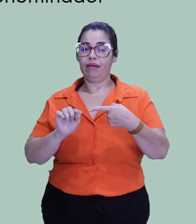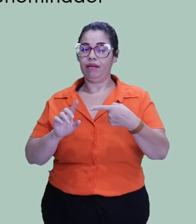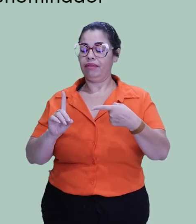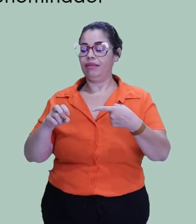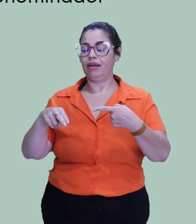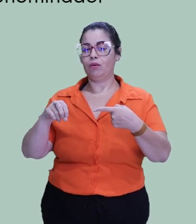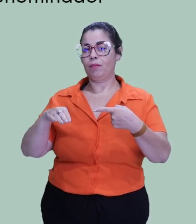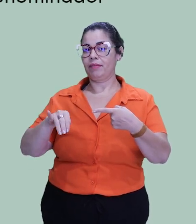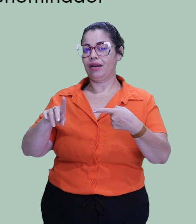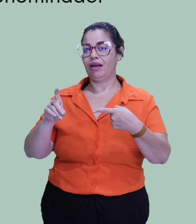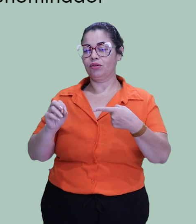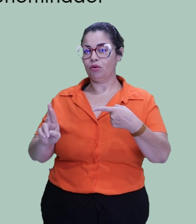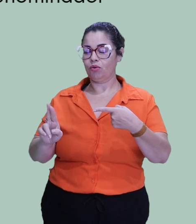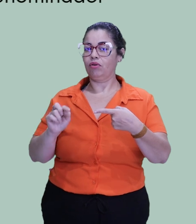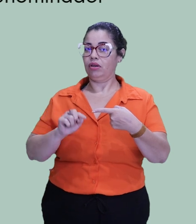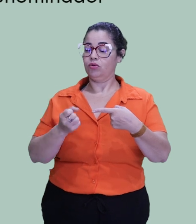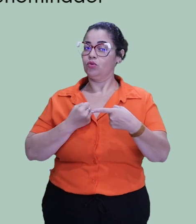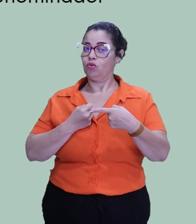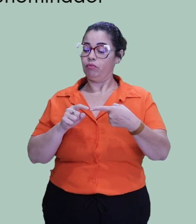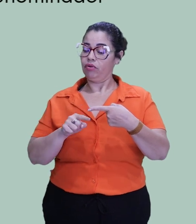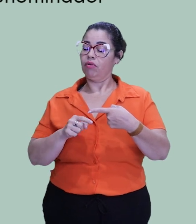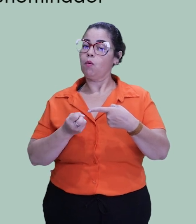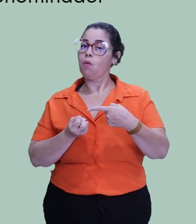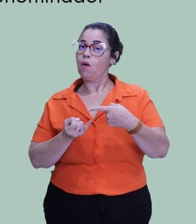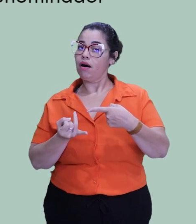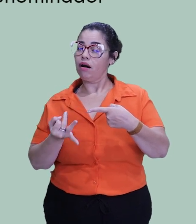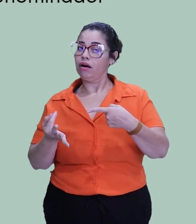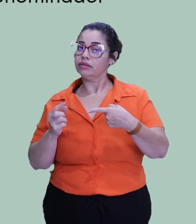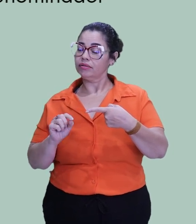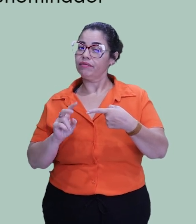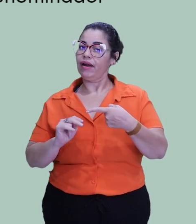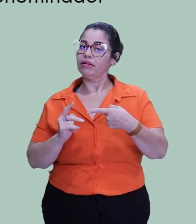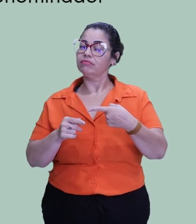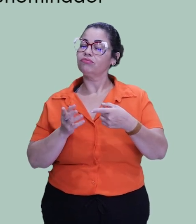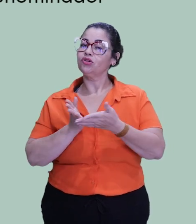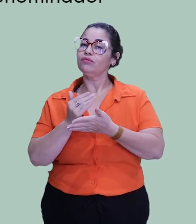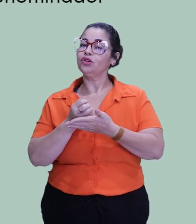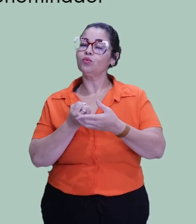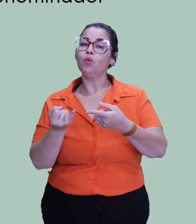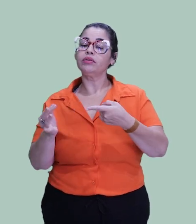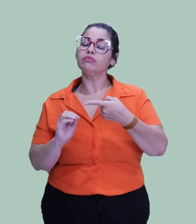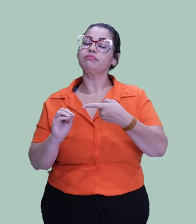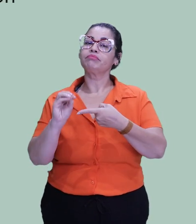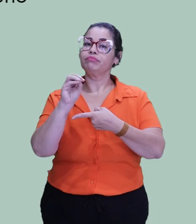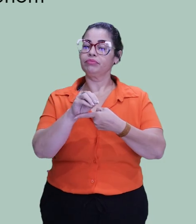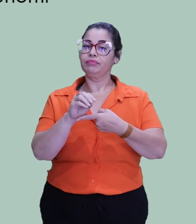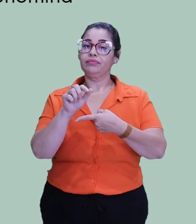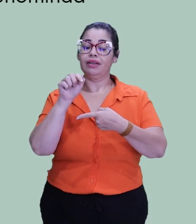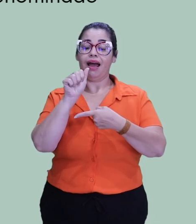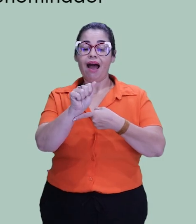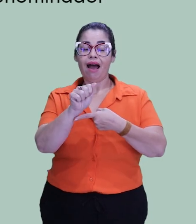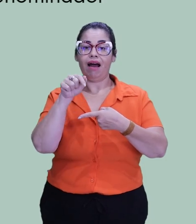é o chamado denominador. É o número que indica em quantas partes iguais algo foi dividido.